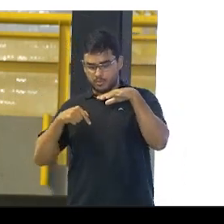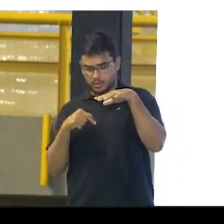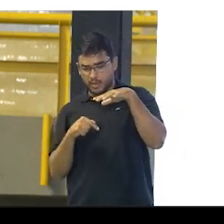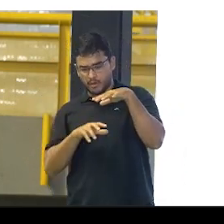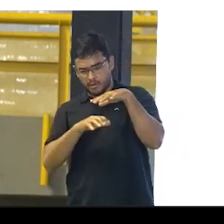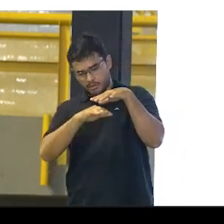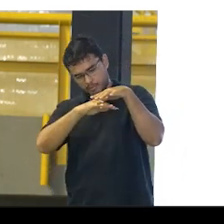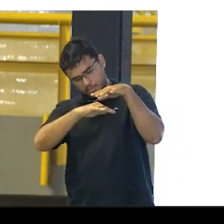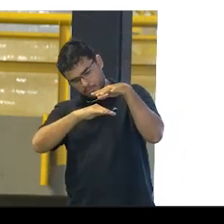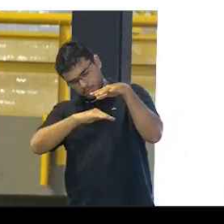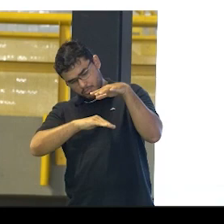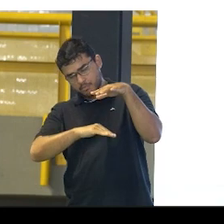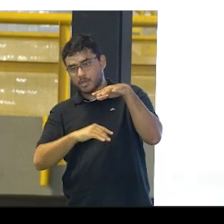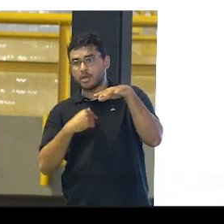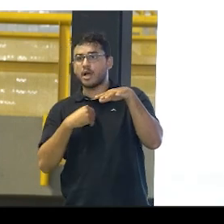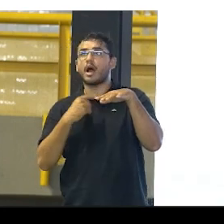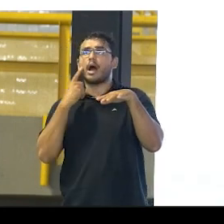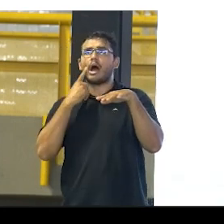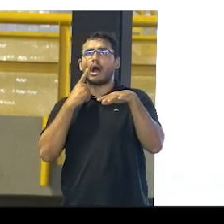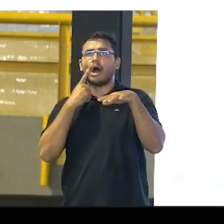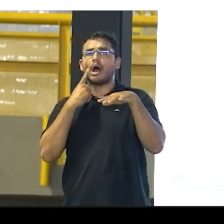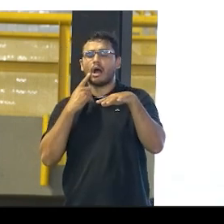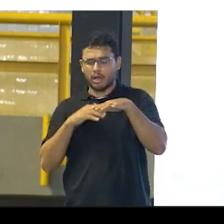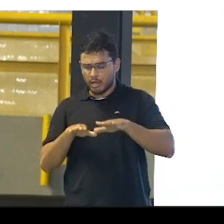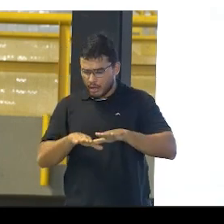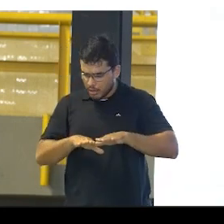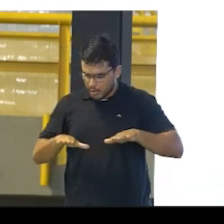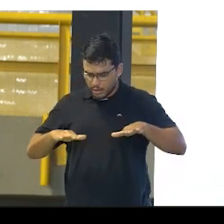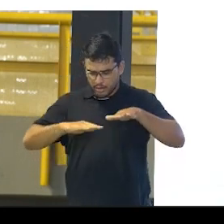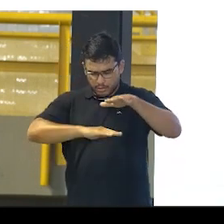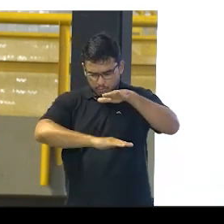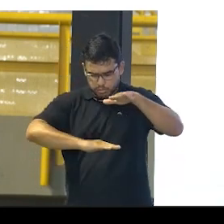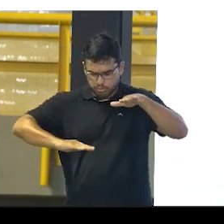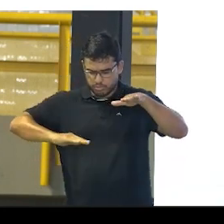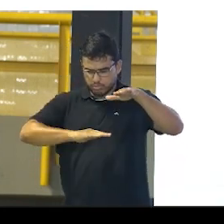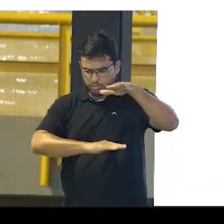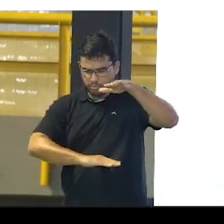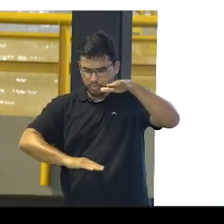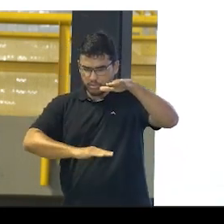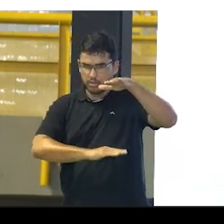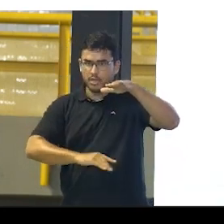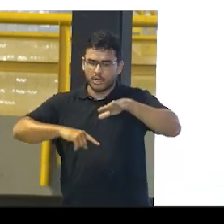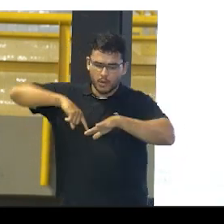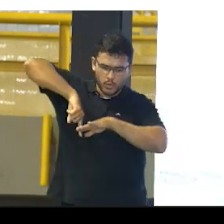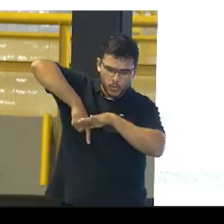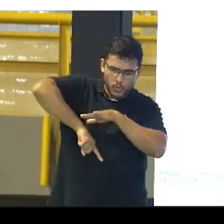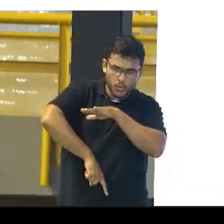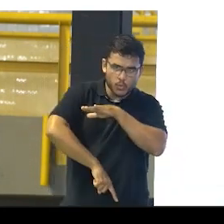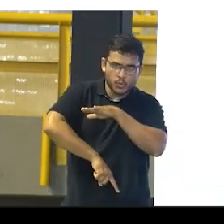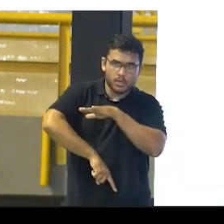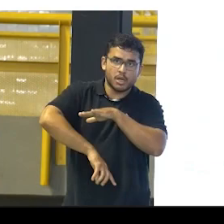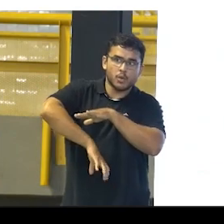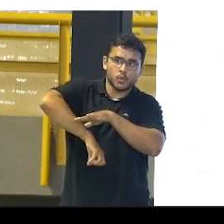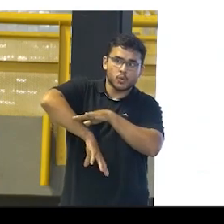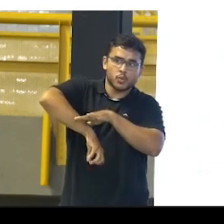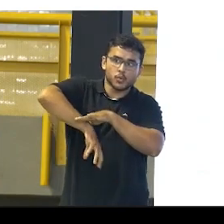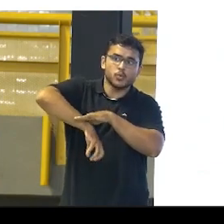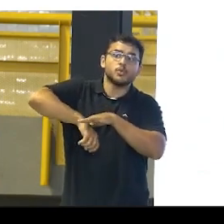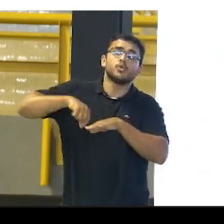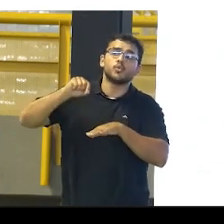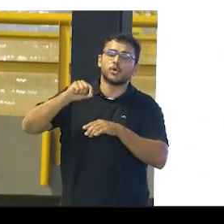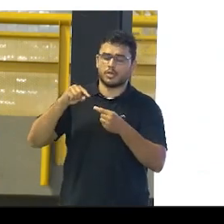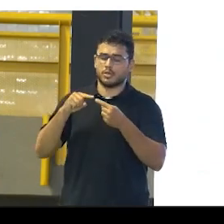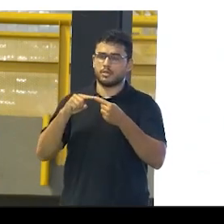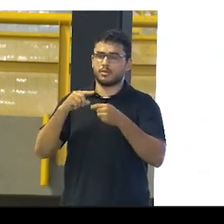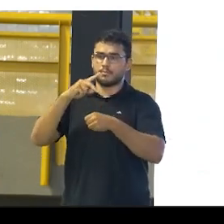a formação, o início da formação do petróleo, do gás e do carvão de fontes consideradas não